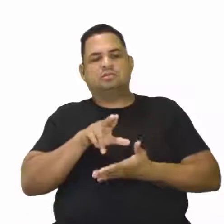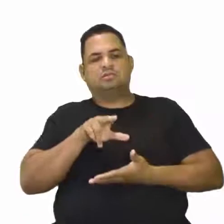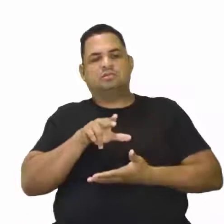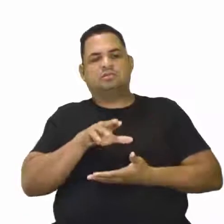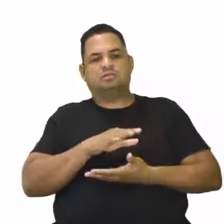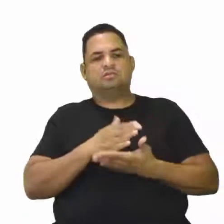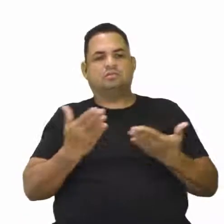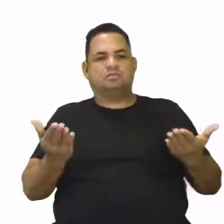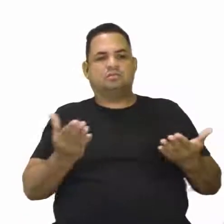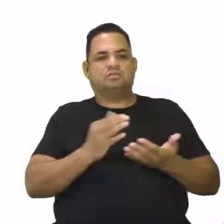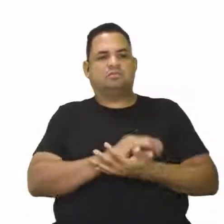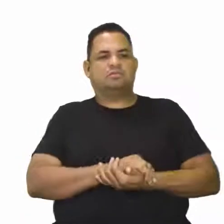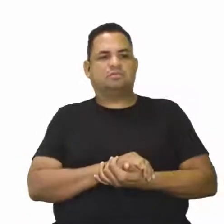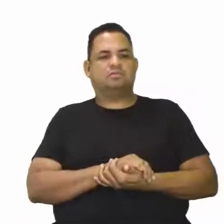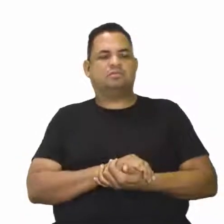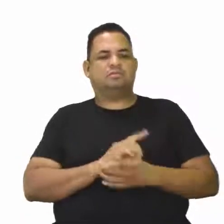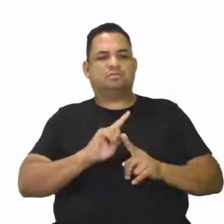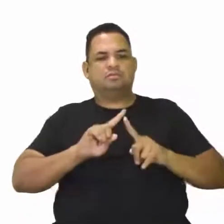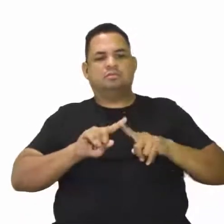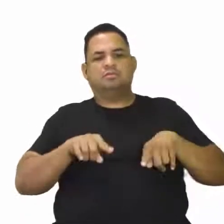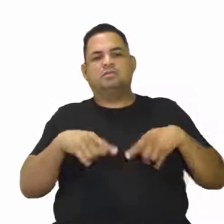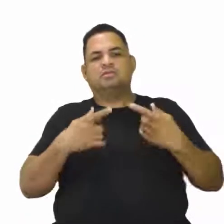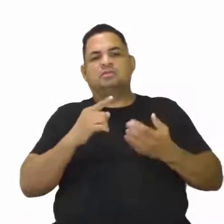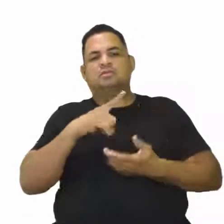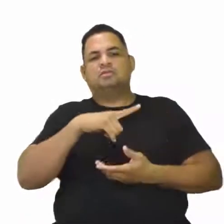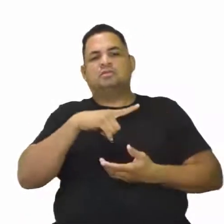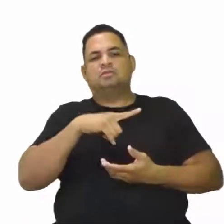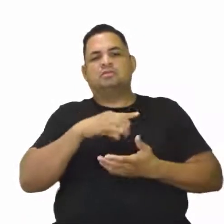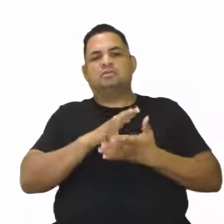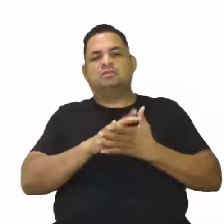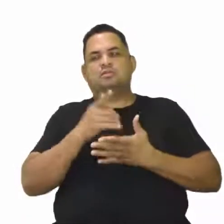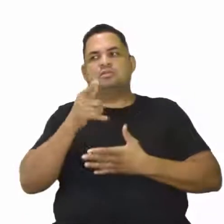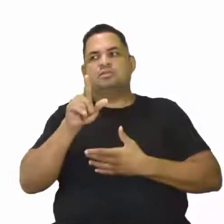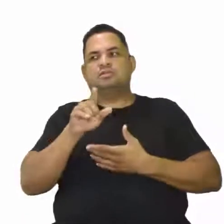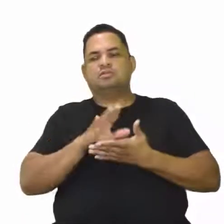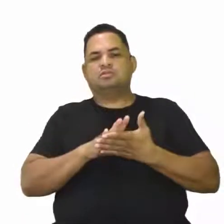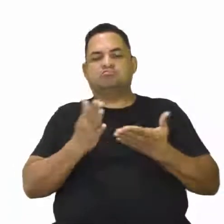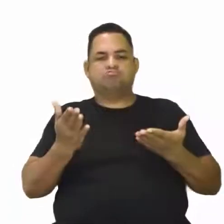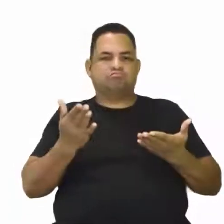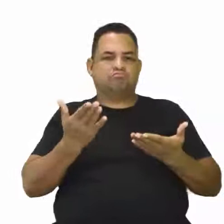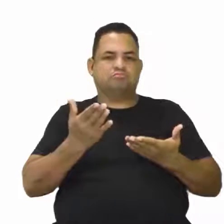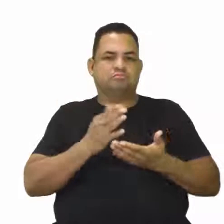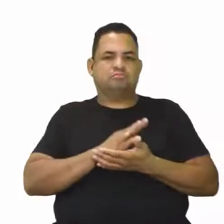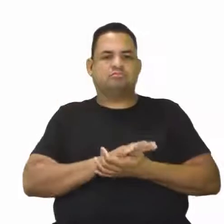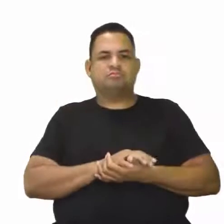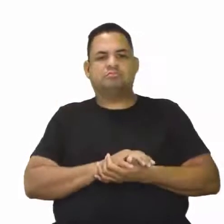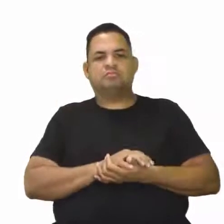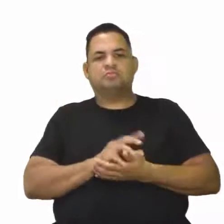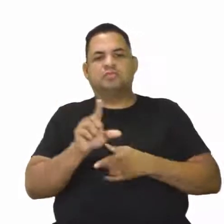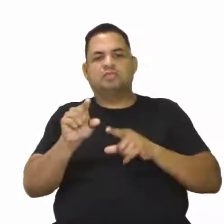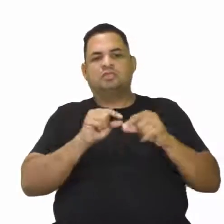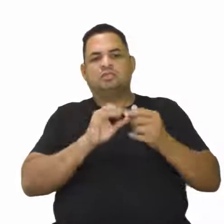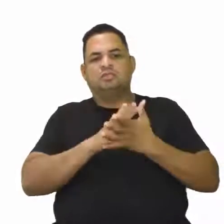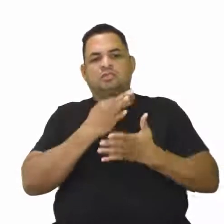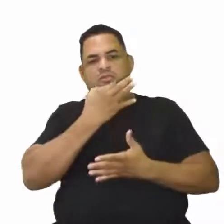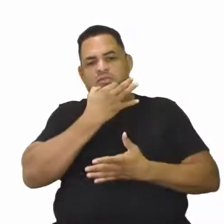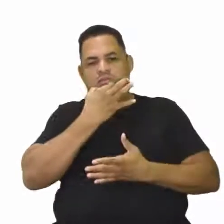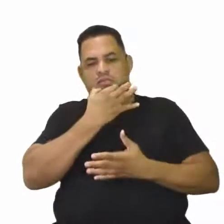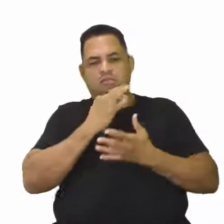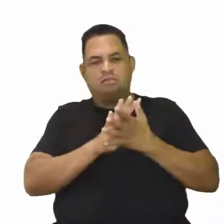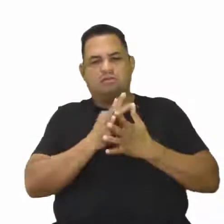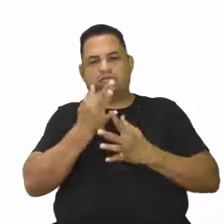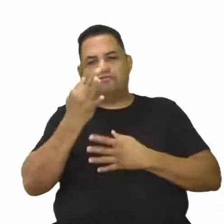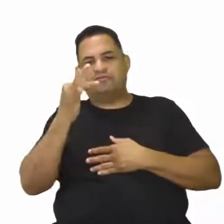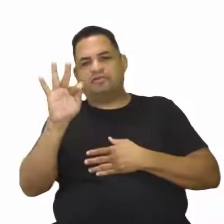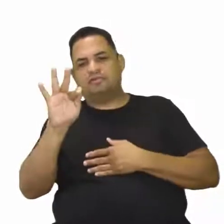misma coisa. Mas também tem as suas outras variações. Eles também podem escolher, ao invés do inglês, o francês,